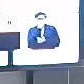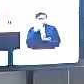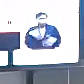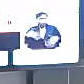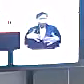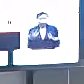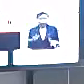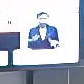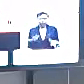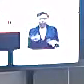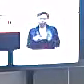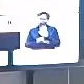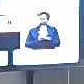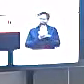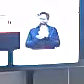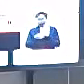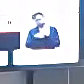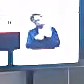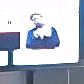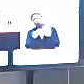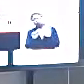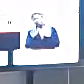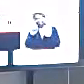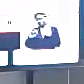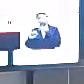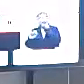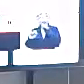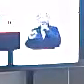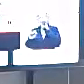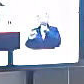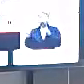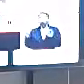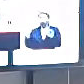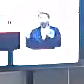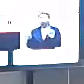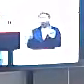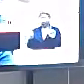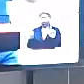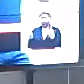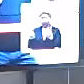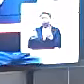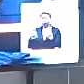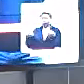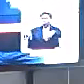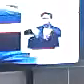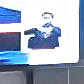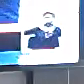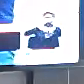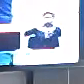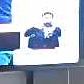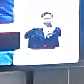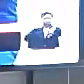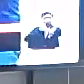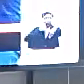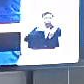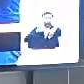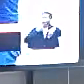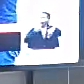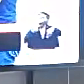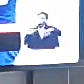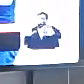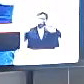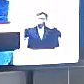assim eh se o homem encostou na mulher esbarrou nela o a gente é humano a gente sente tesão